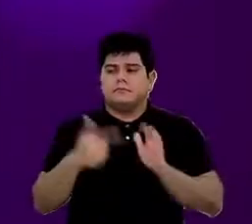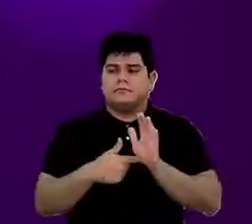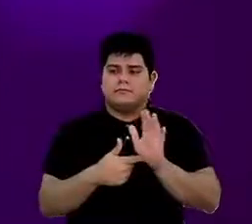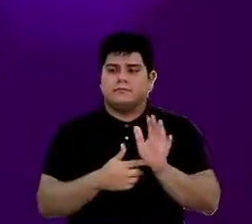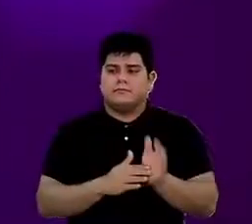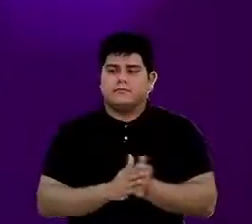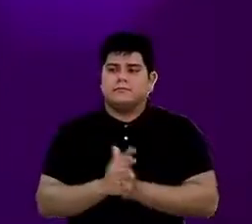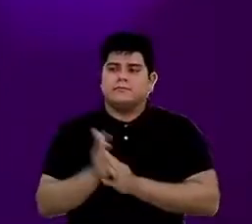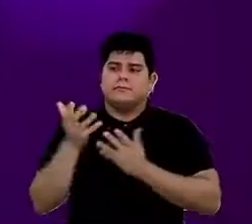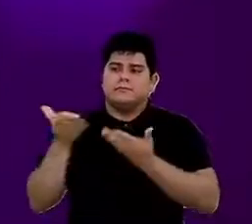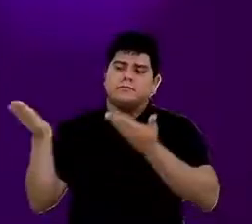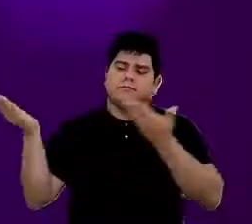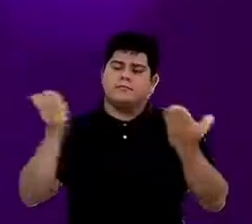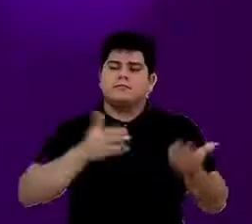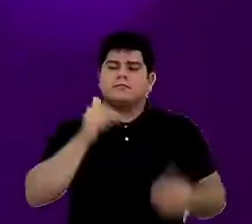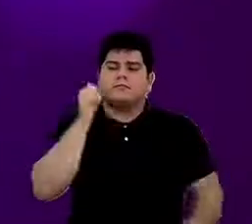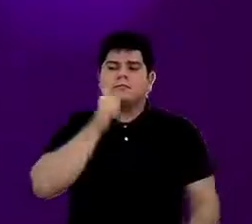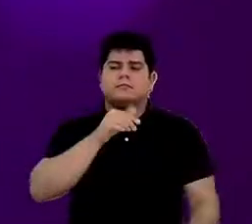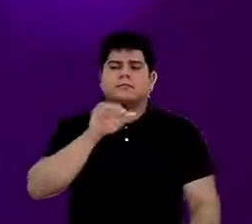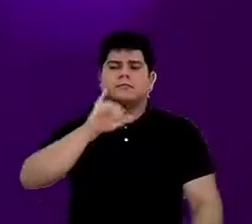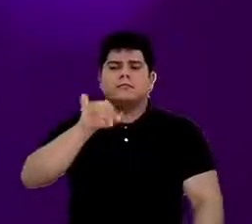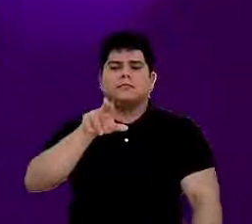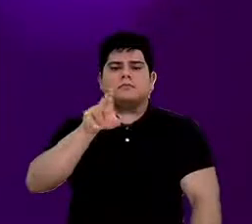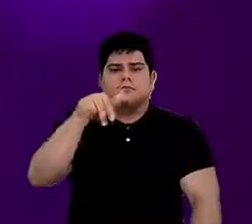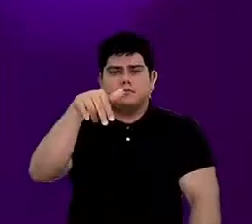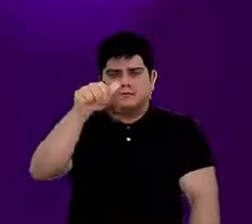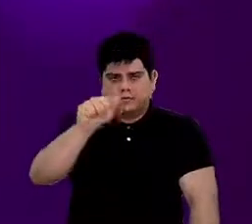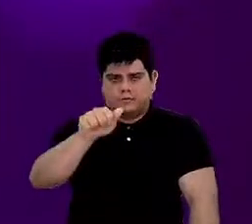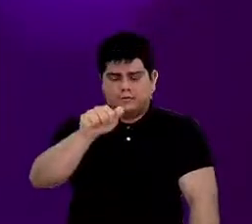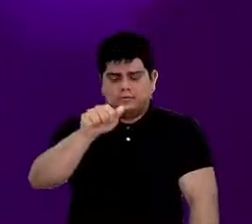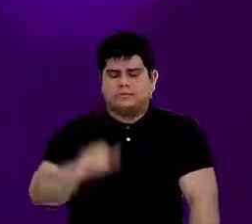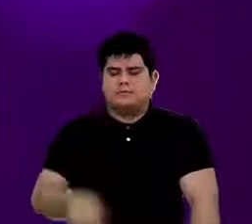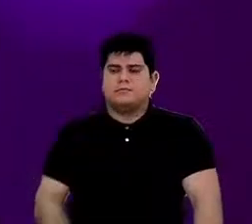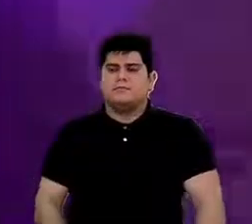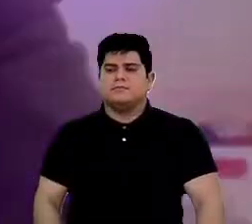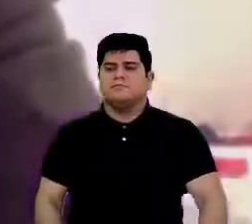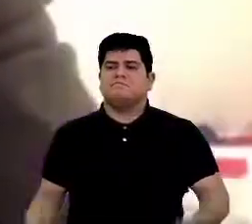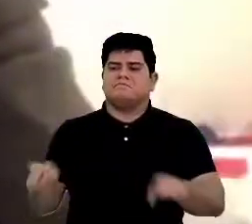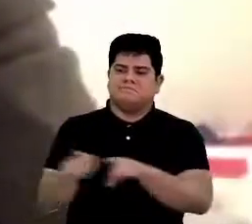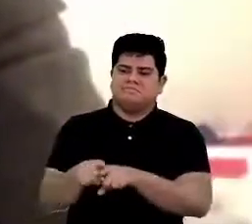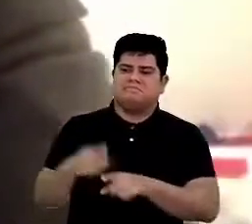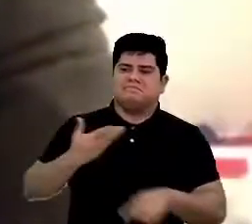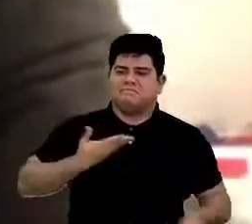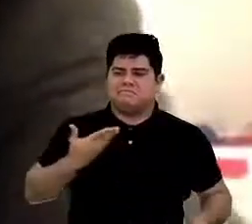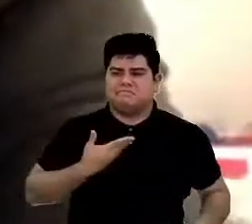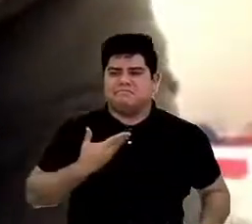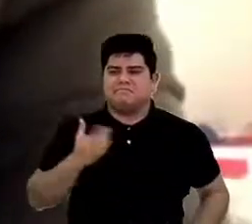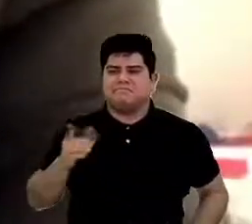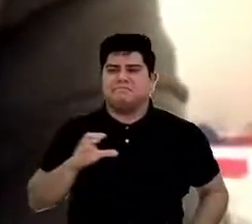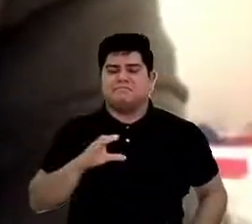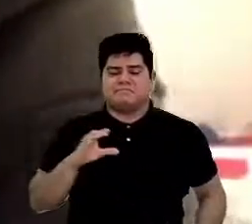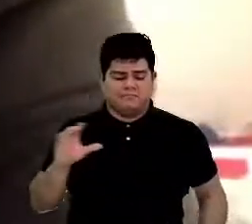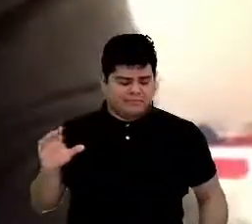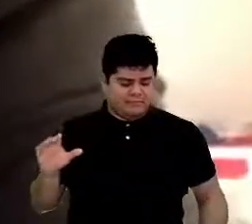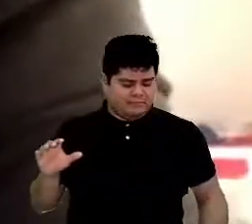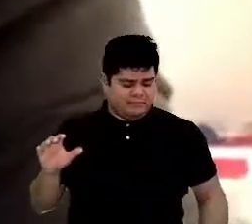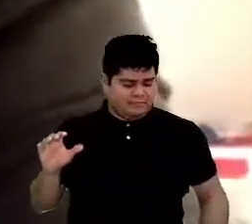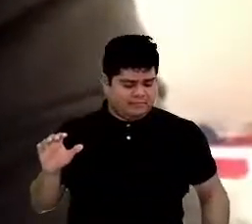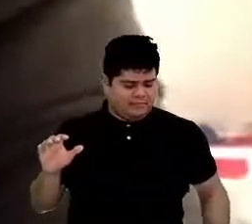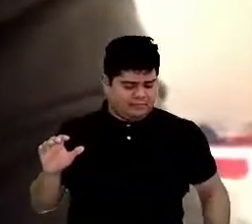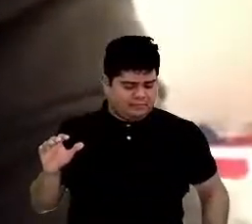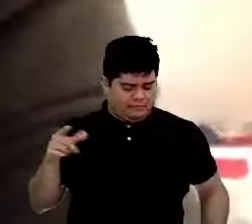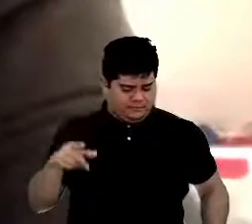Eu queria convidar agora a doutora Juliana Serafim, que é minha parceira, amiga, e ela é coordenadora da radiologia do